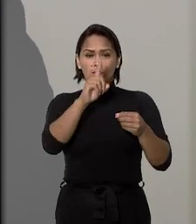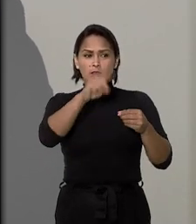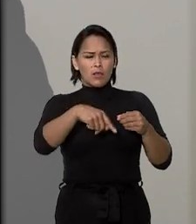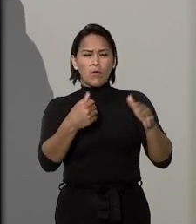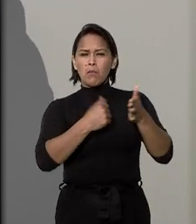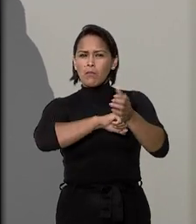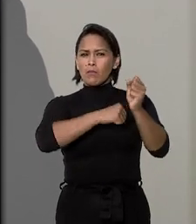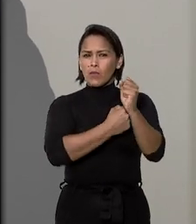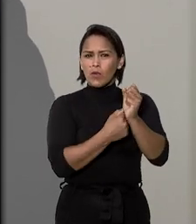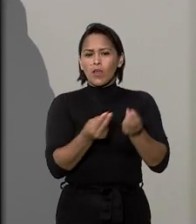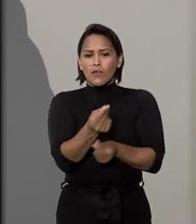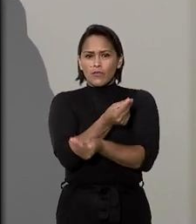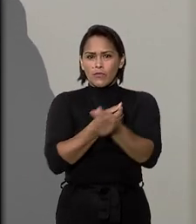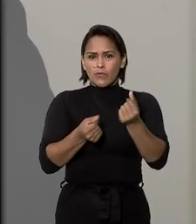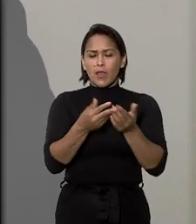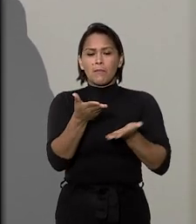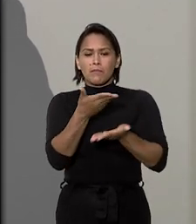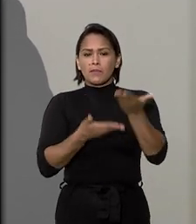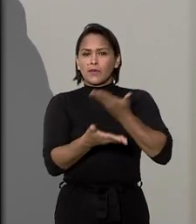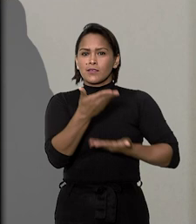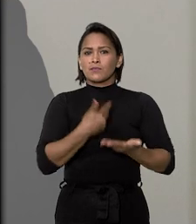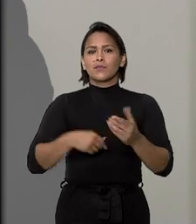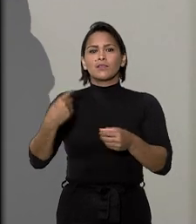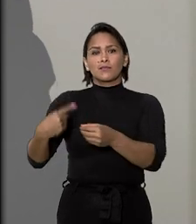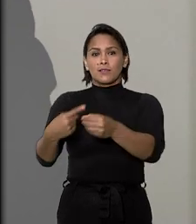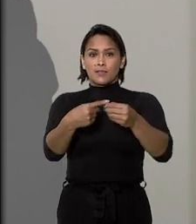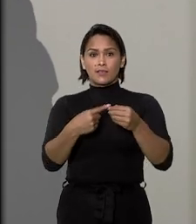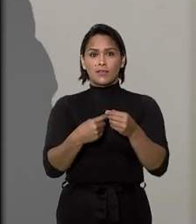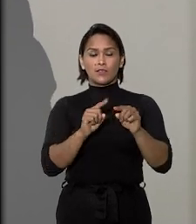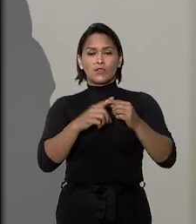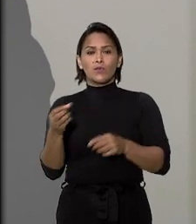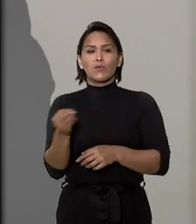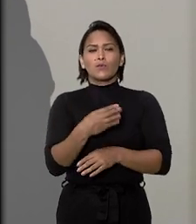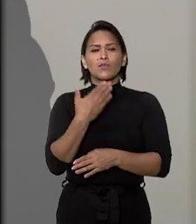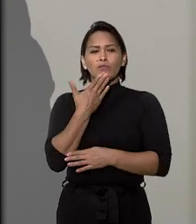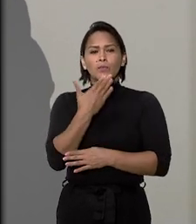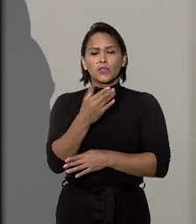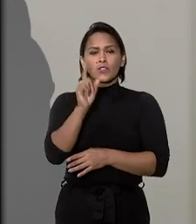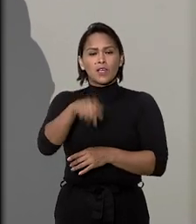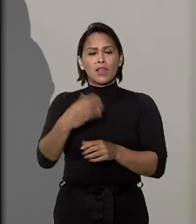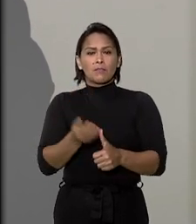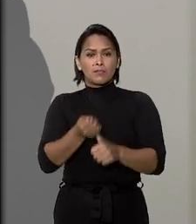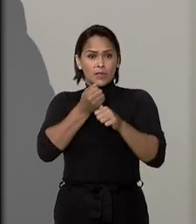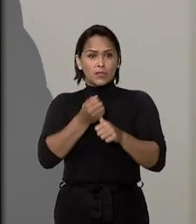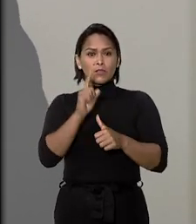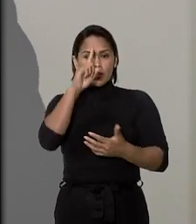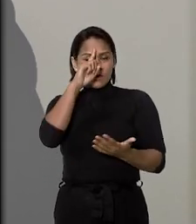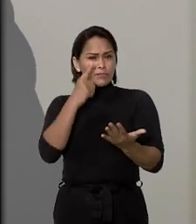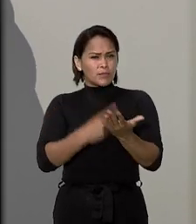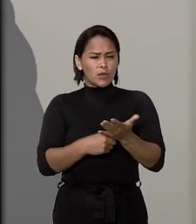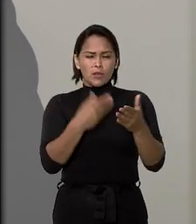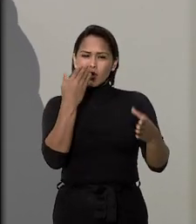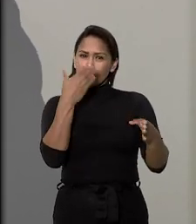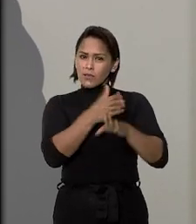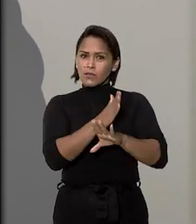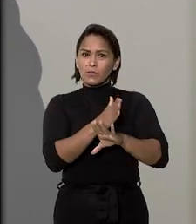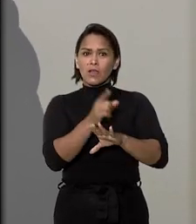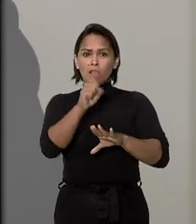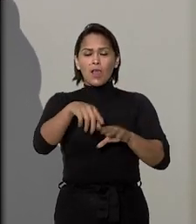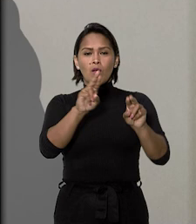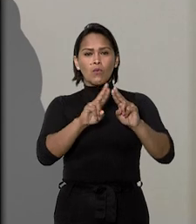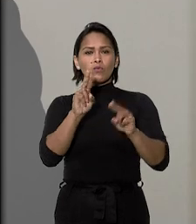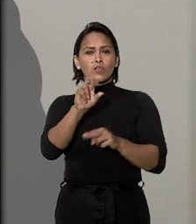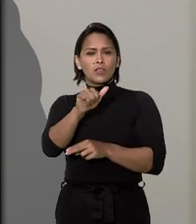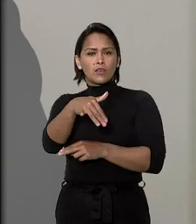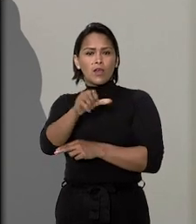contra bloqueio de verbas do Fundo de Participação dos Municípios. O novo pedido era para suspender a decisão que permitiu à União